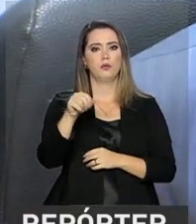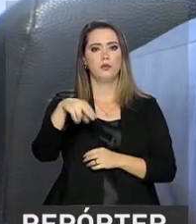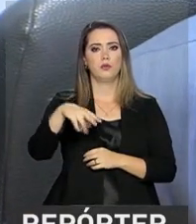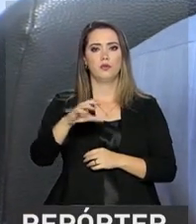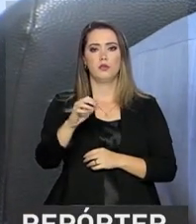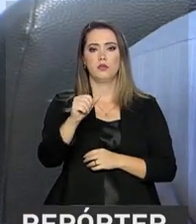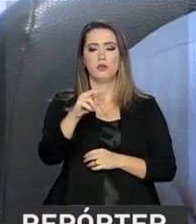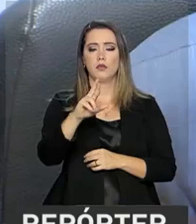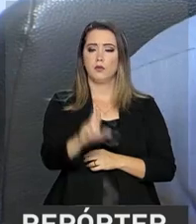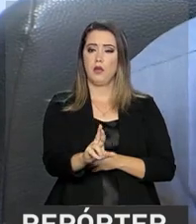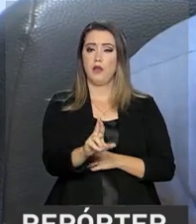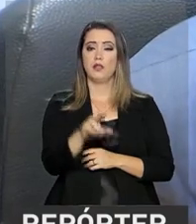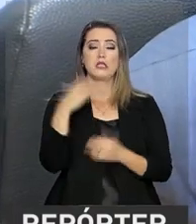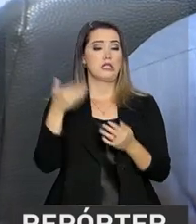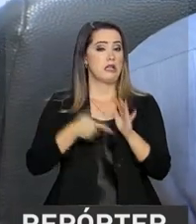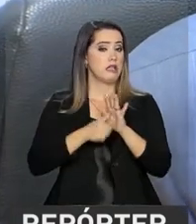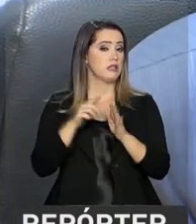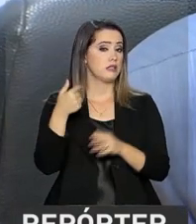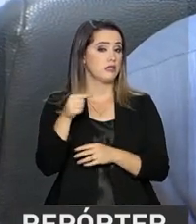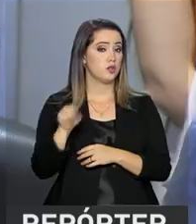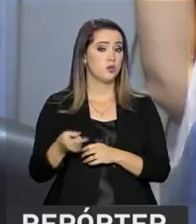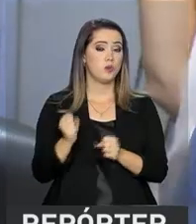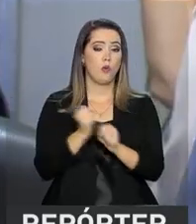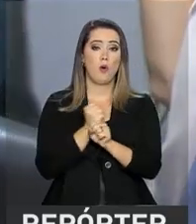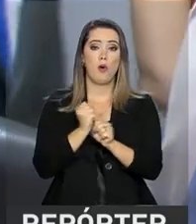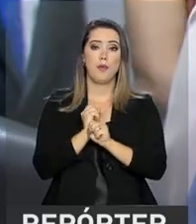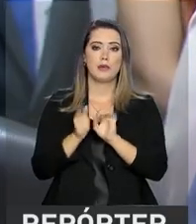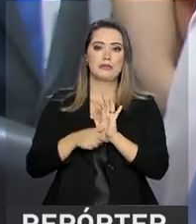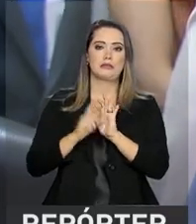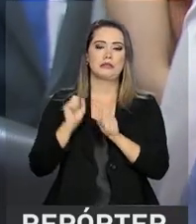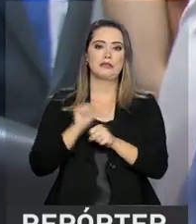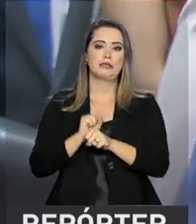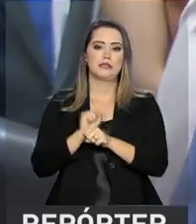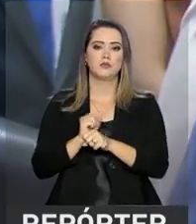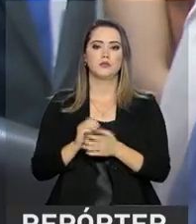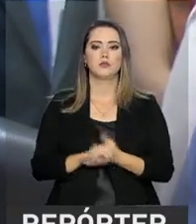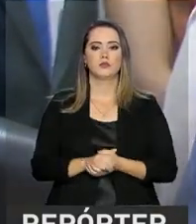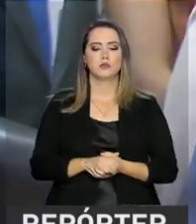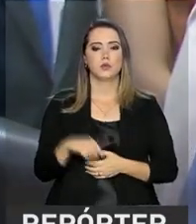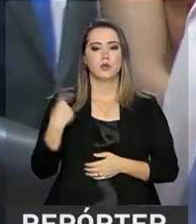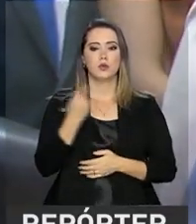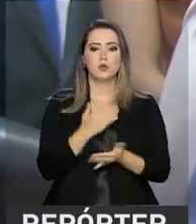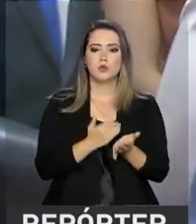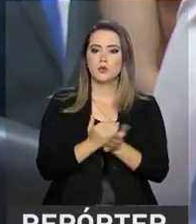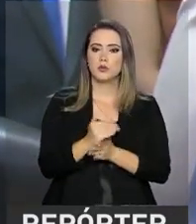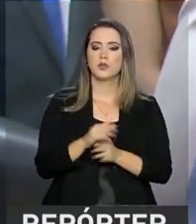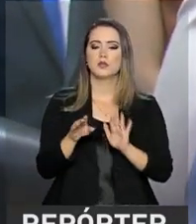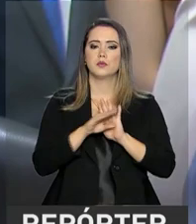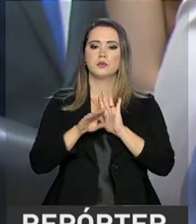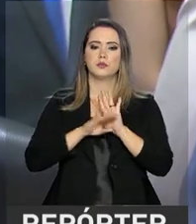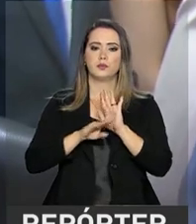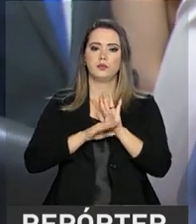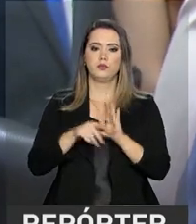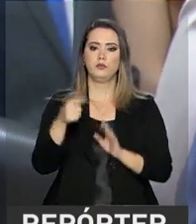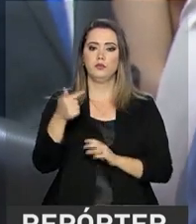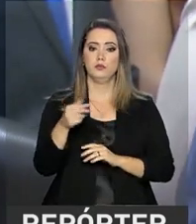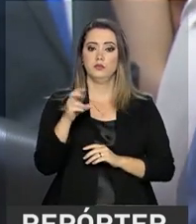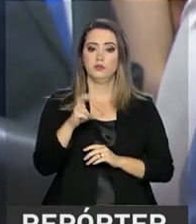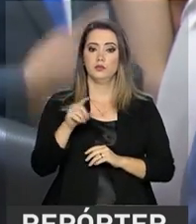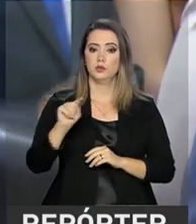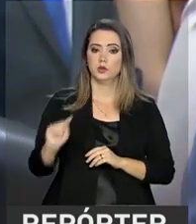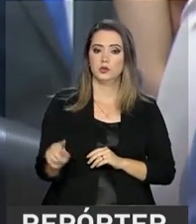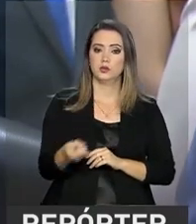obras que estavam paralisadas em todo o país onde iniciamos o programa avançar havia se quase 75 mil unidades